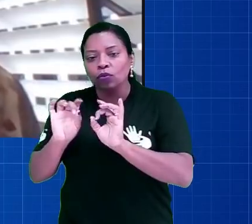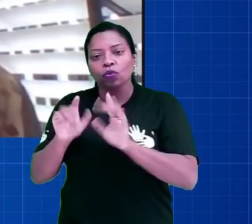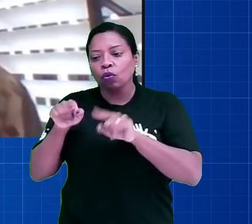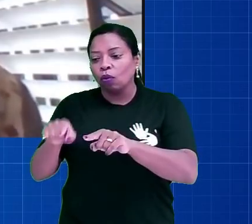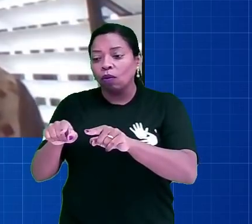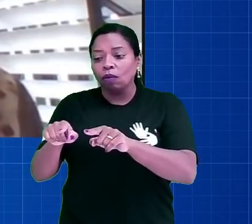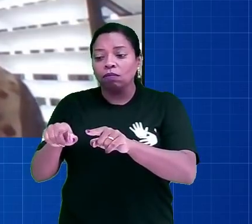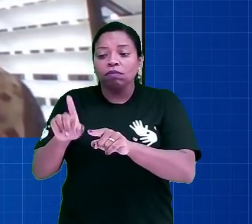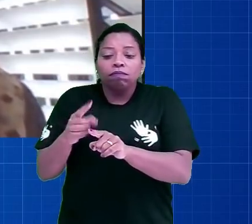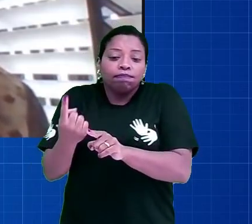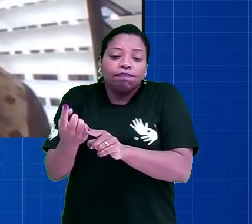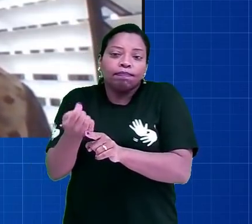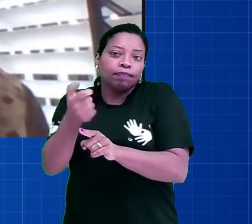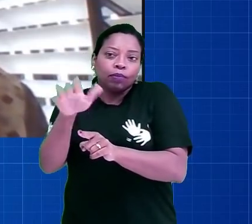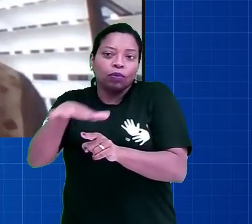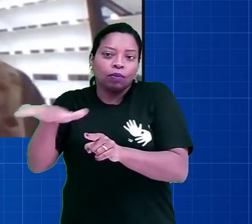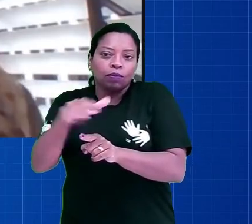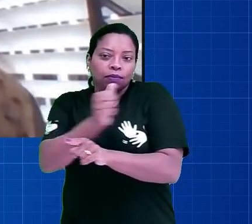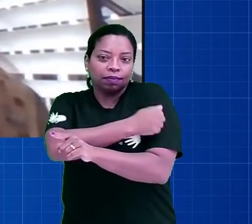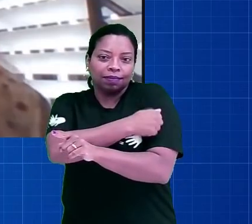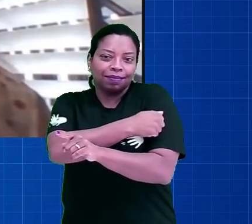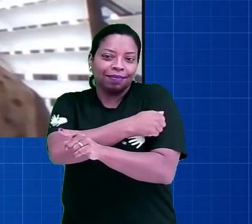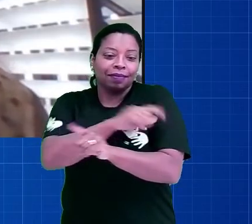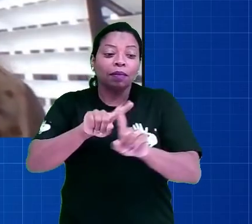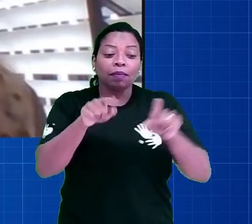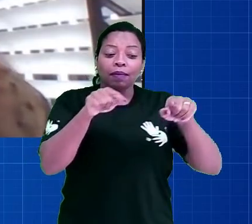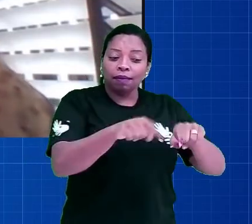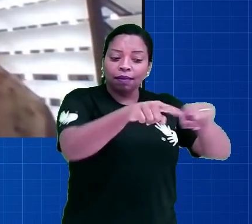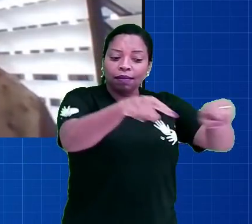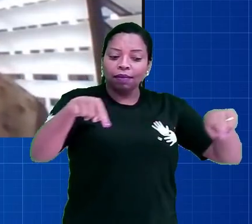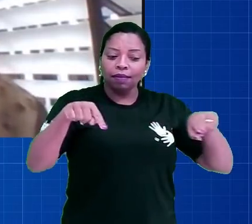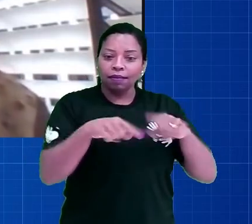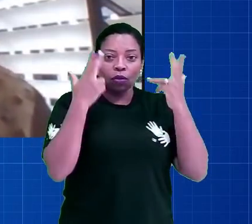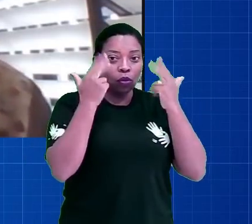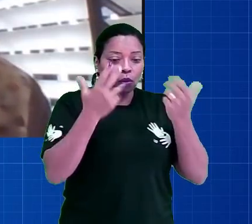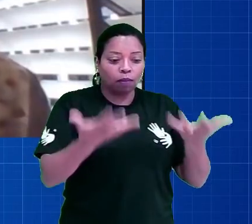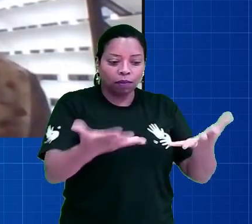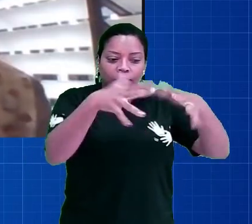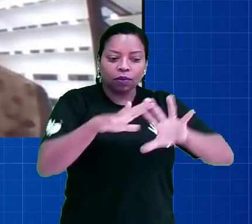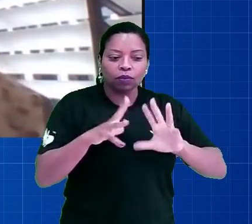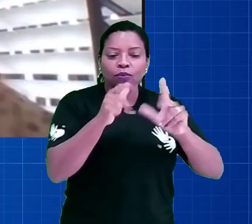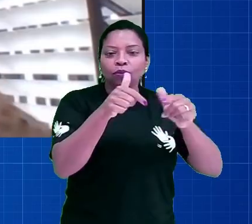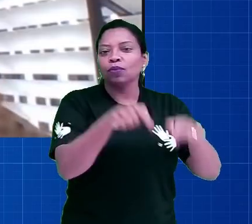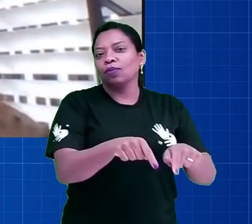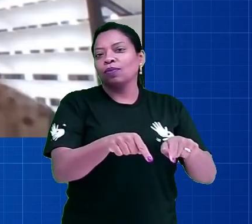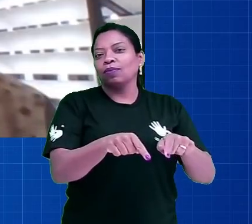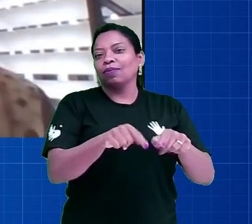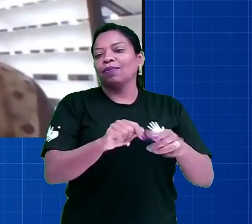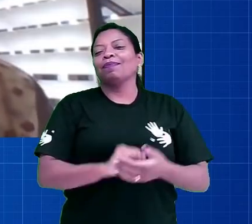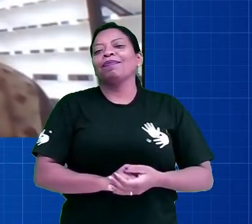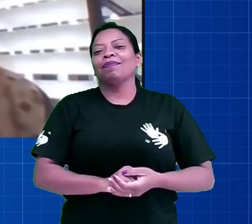desta coletividade que é super importante para todos os alunos, inclusive os alunos do público-alvo da educação